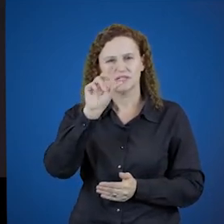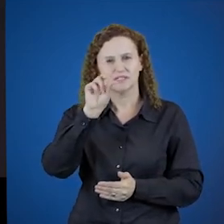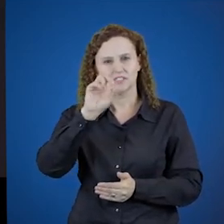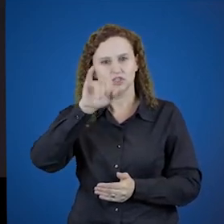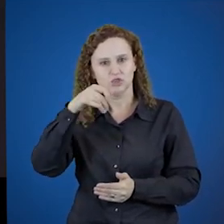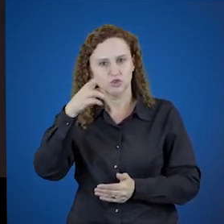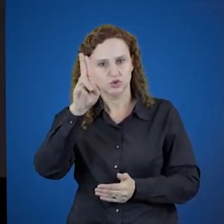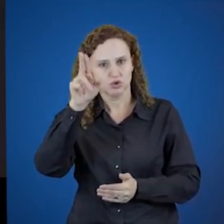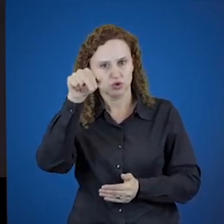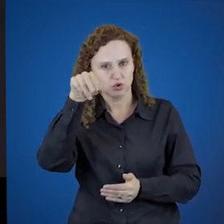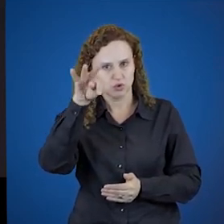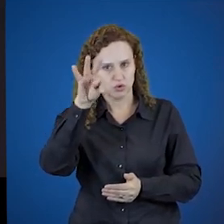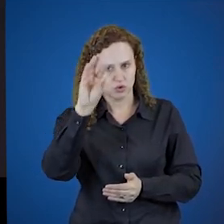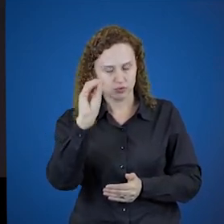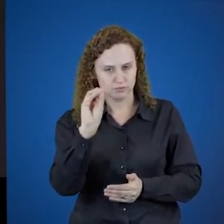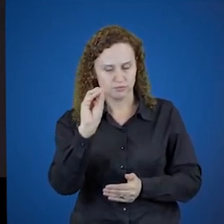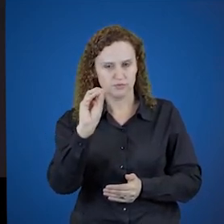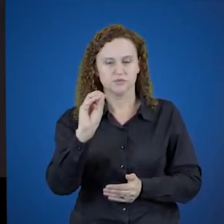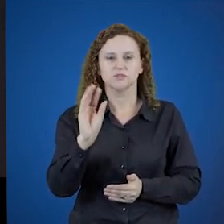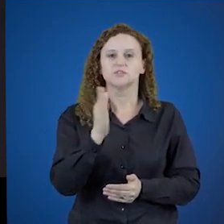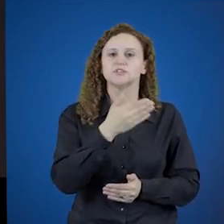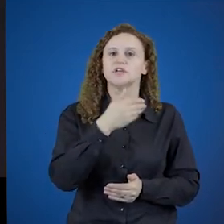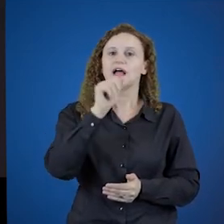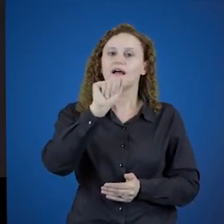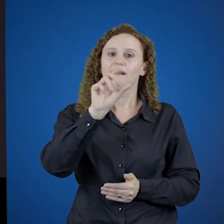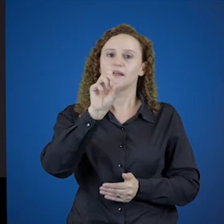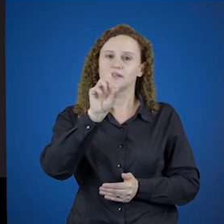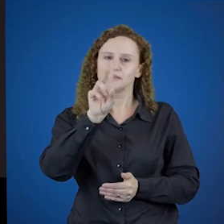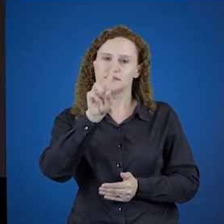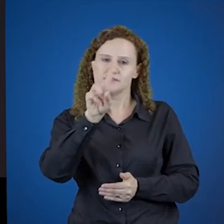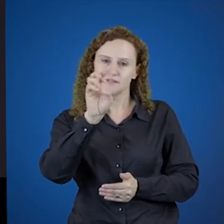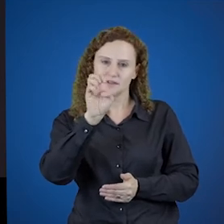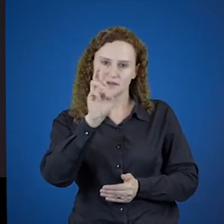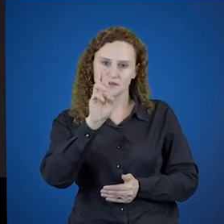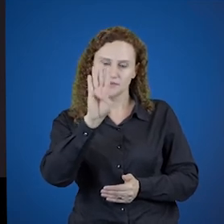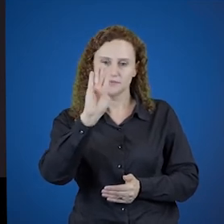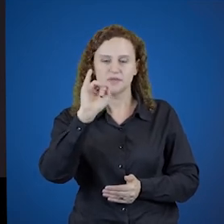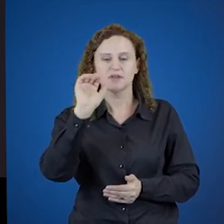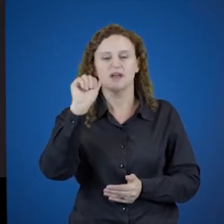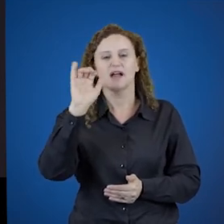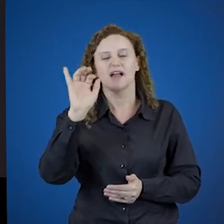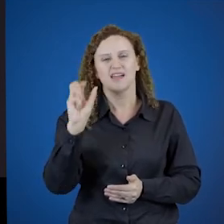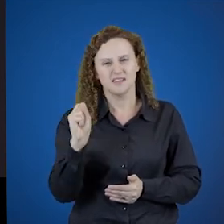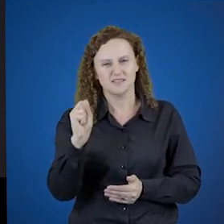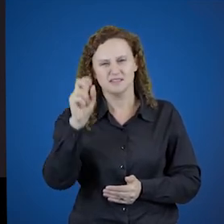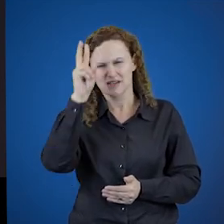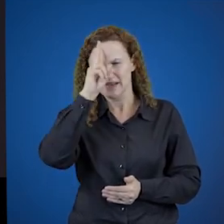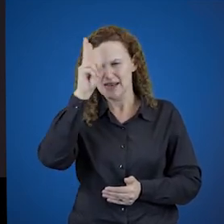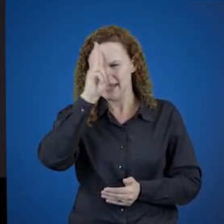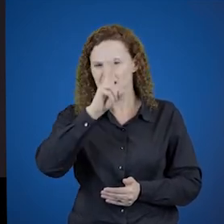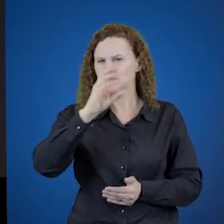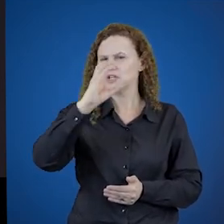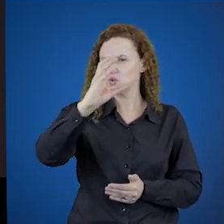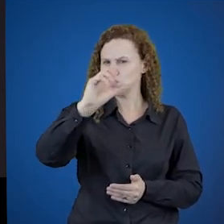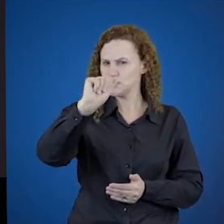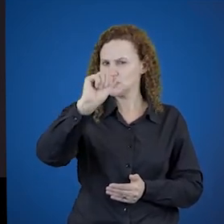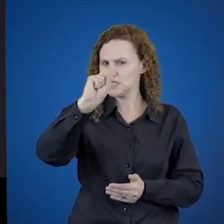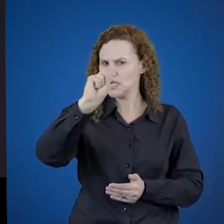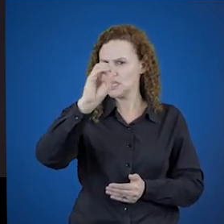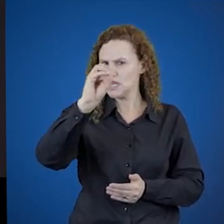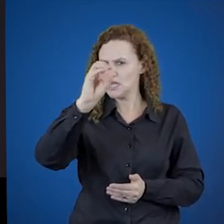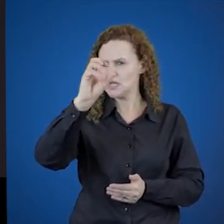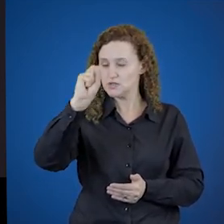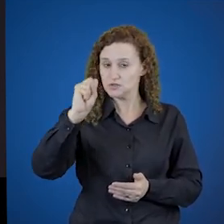adjuntos adverbiais que eu falei lembra um lado seis casos nominativo genitivo dativo acusativo vocativo em ablativo